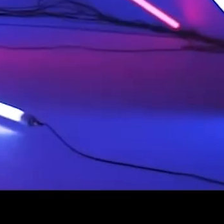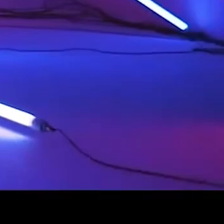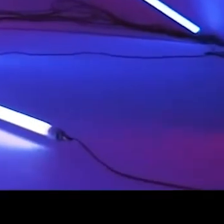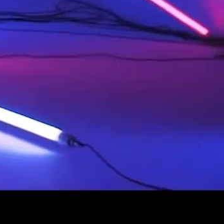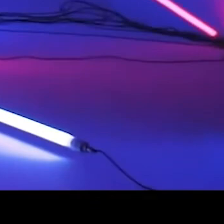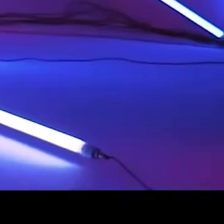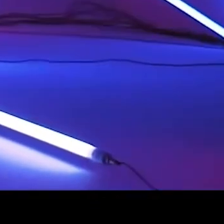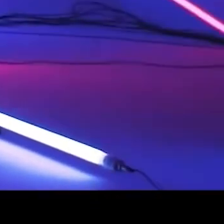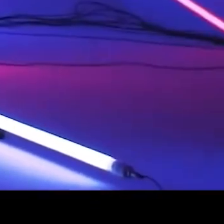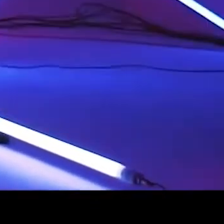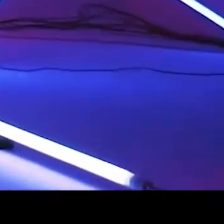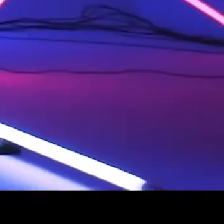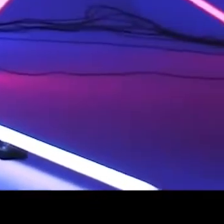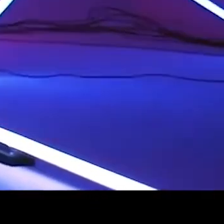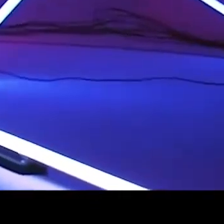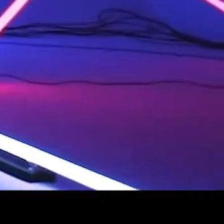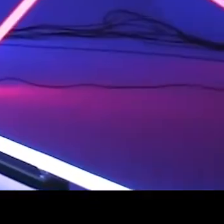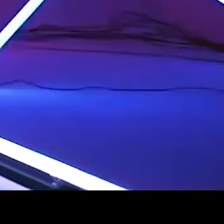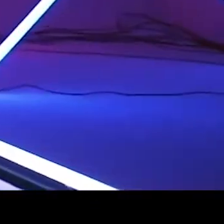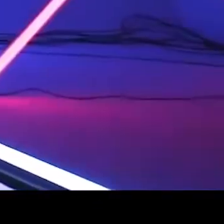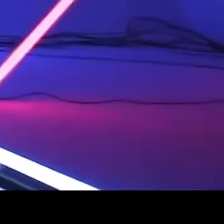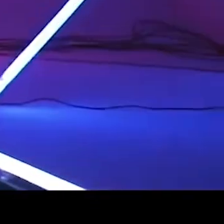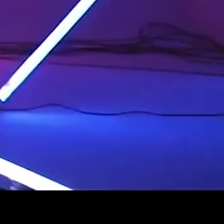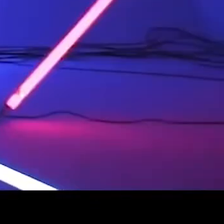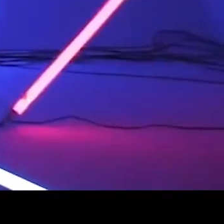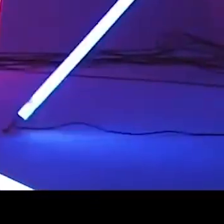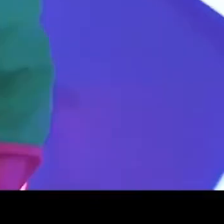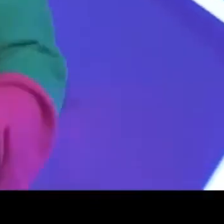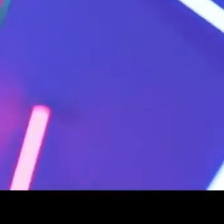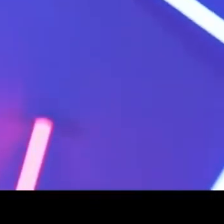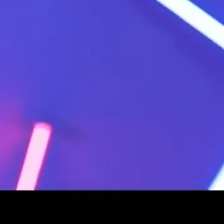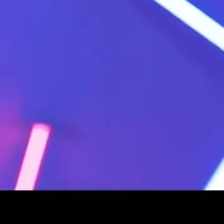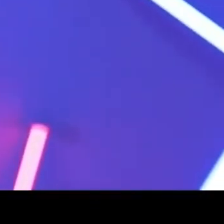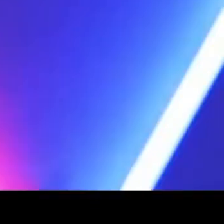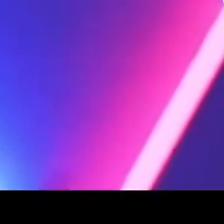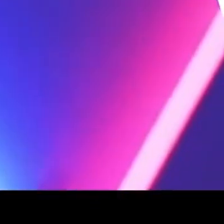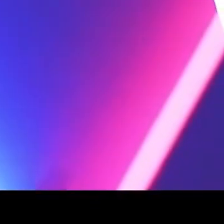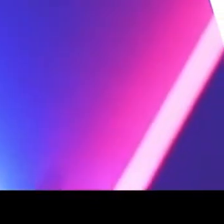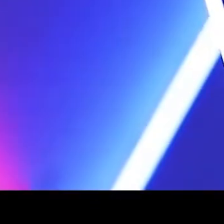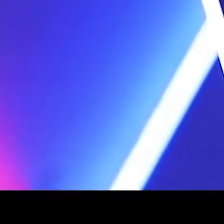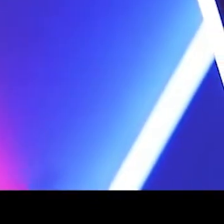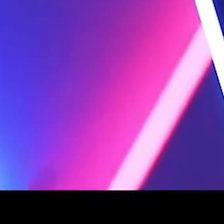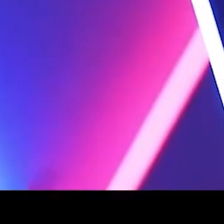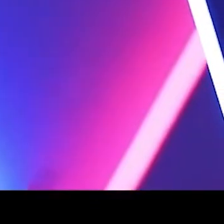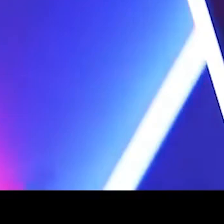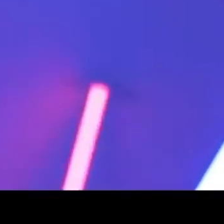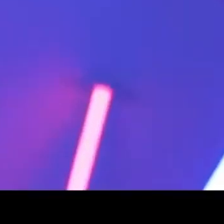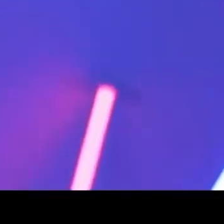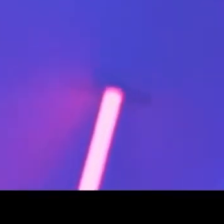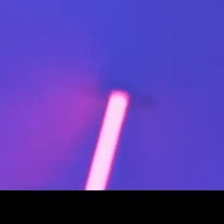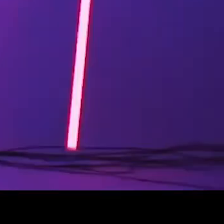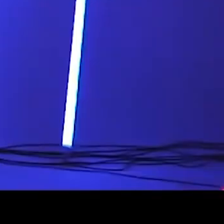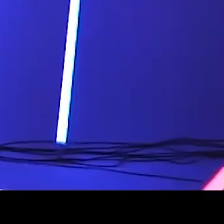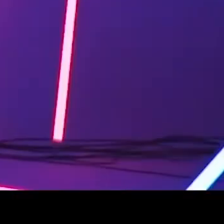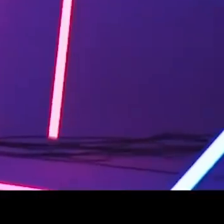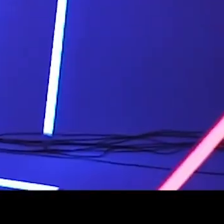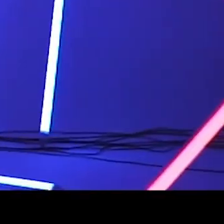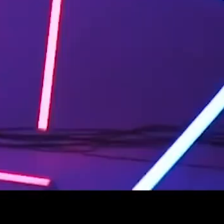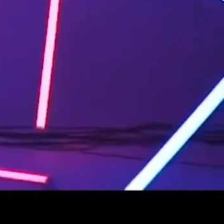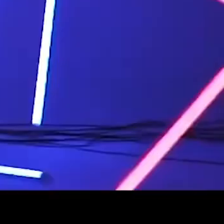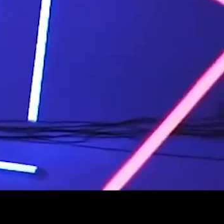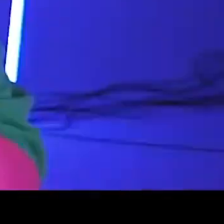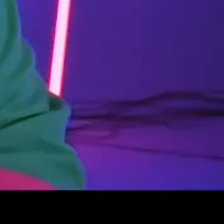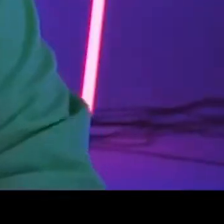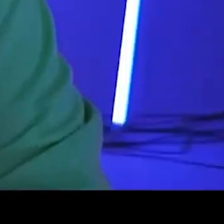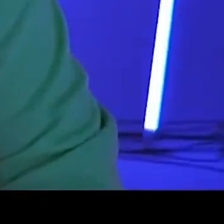A minha farra é você, minha bebida é seu beijo, a minha música é